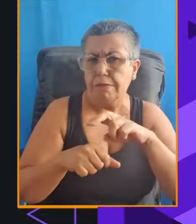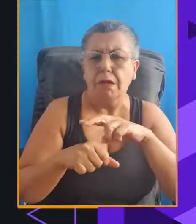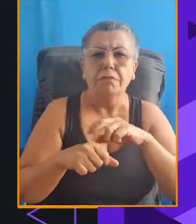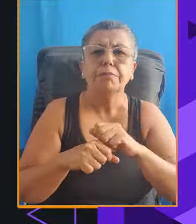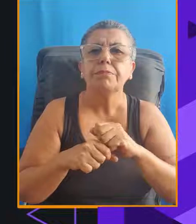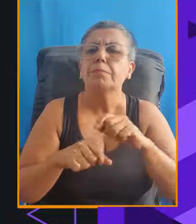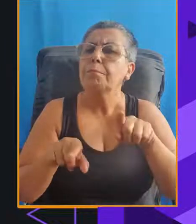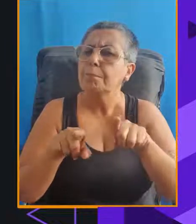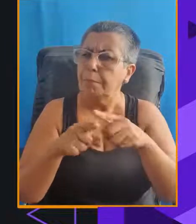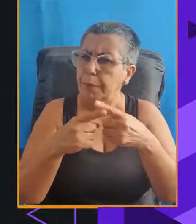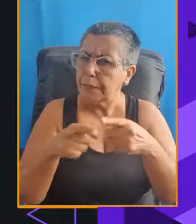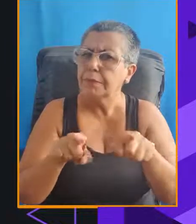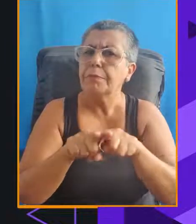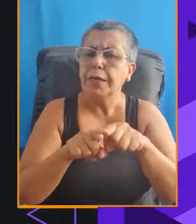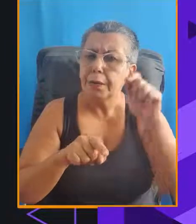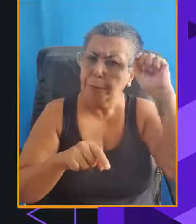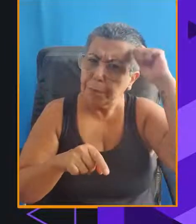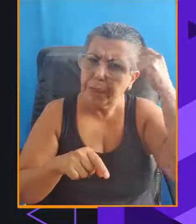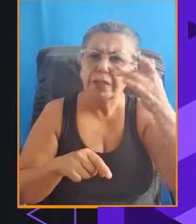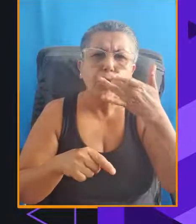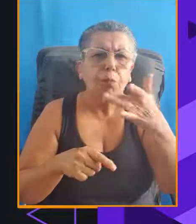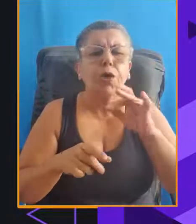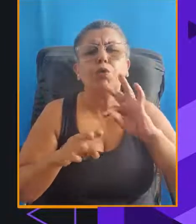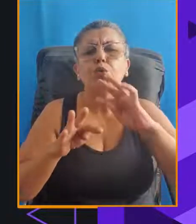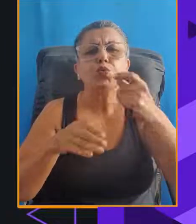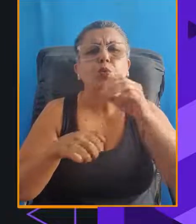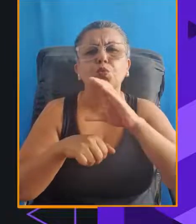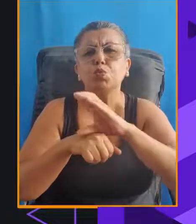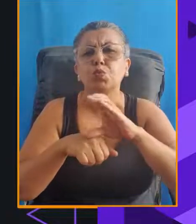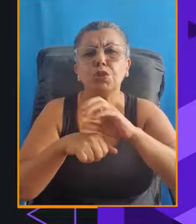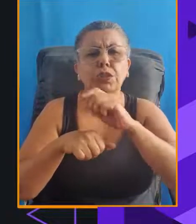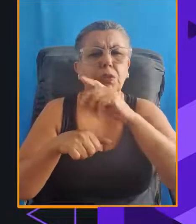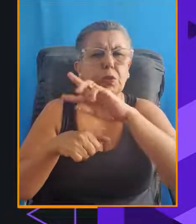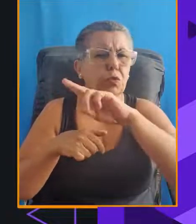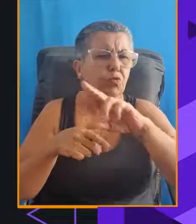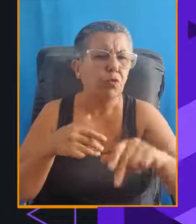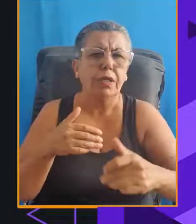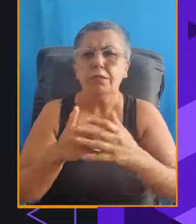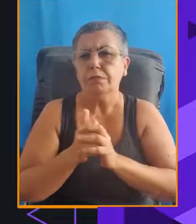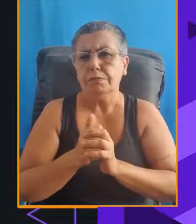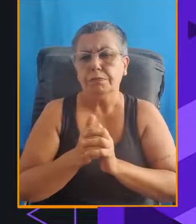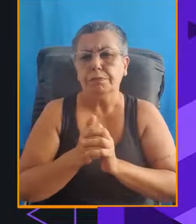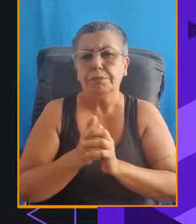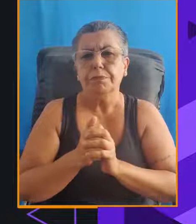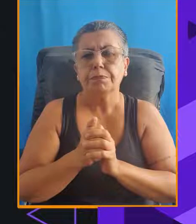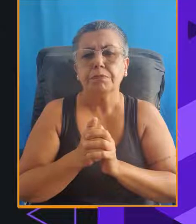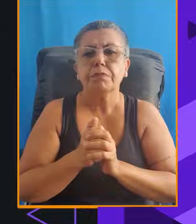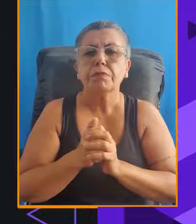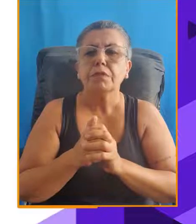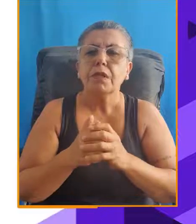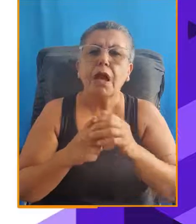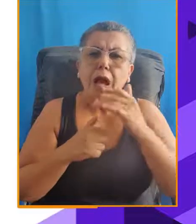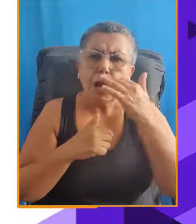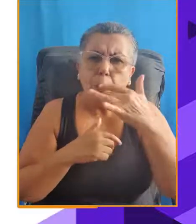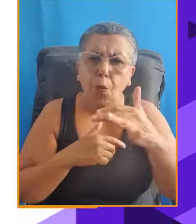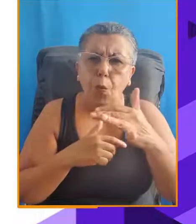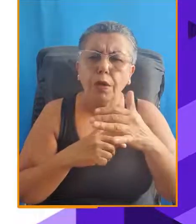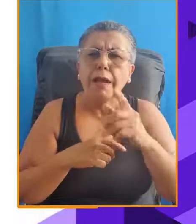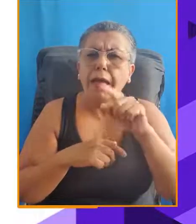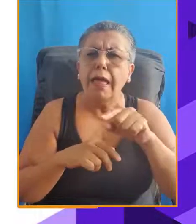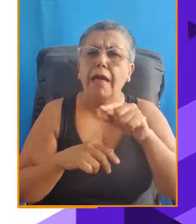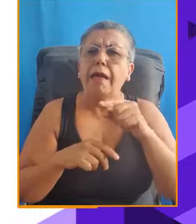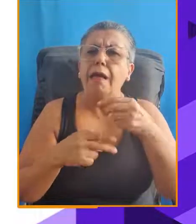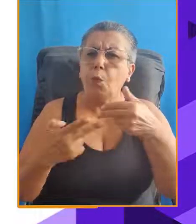mas também o preto, o branco e todos os tons de cinza intermediários. A cor é o